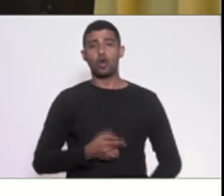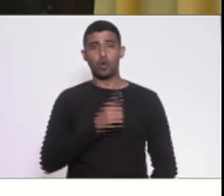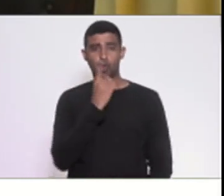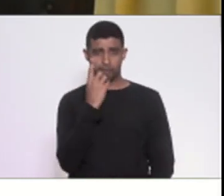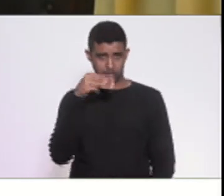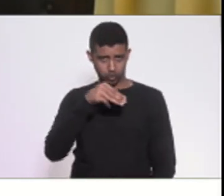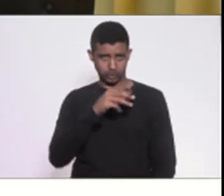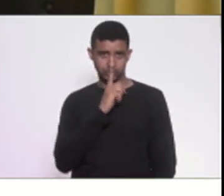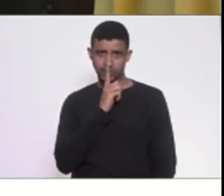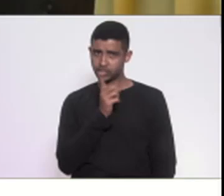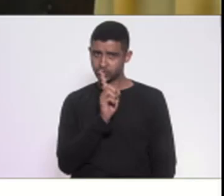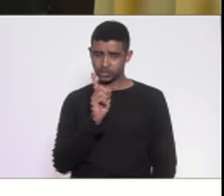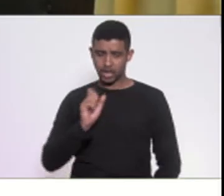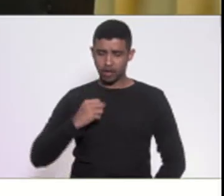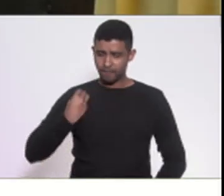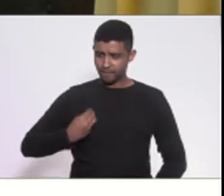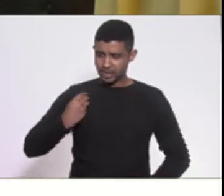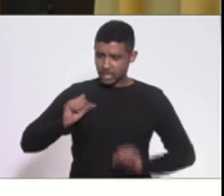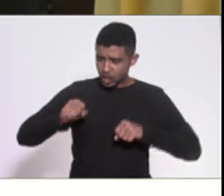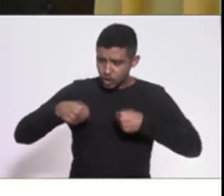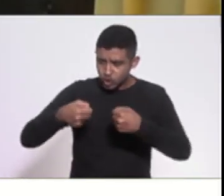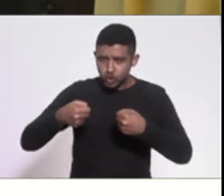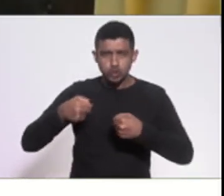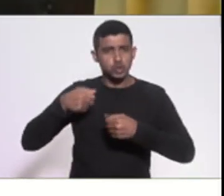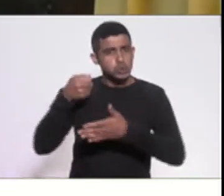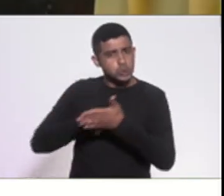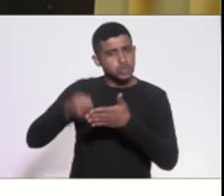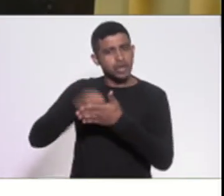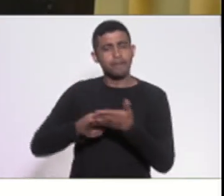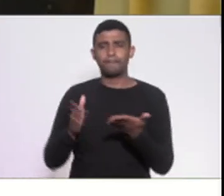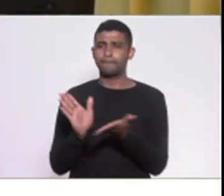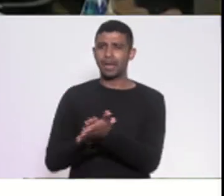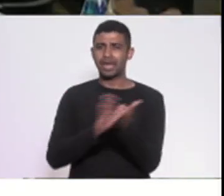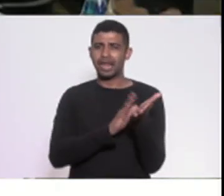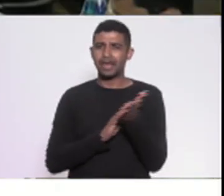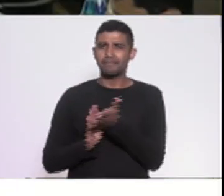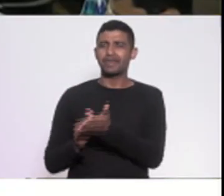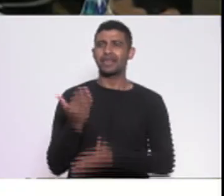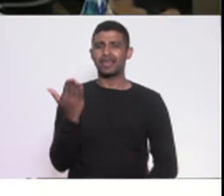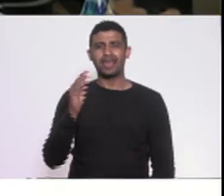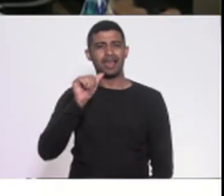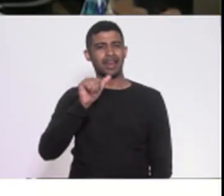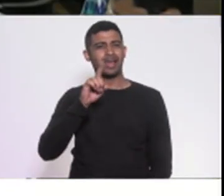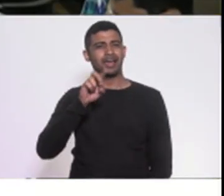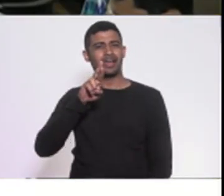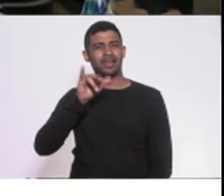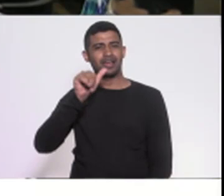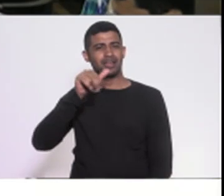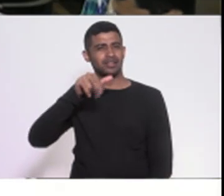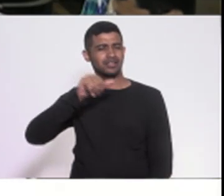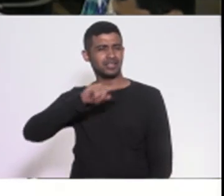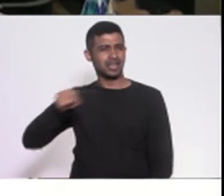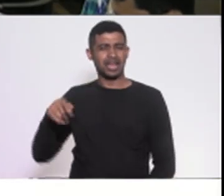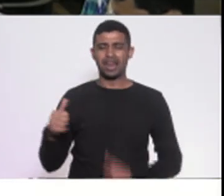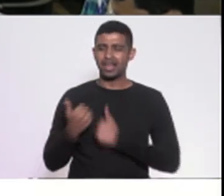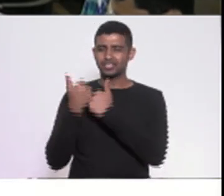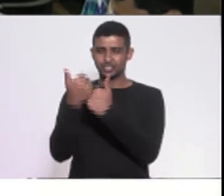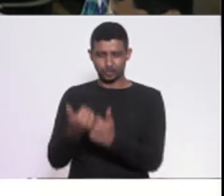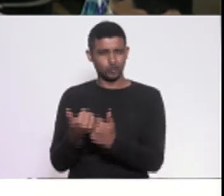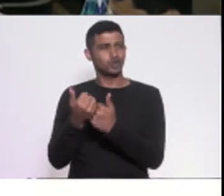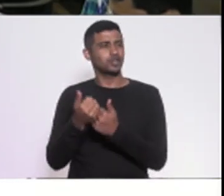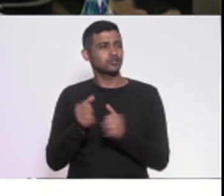vida de luta. Parabéns, Adriana Mota, que foi na verdade, a assessora, quem cuidou junto com